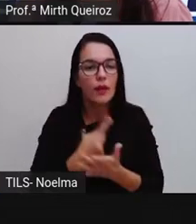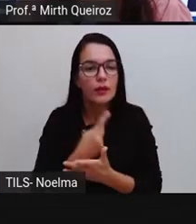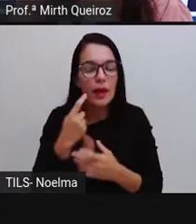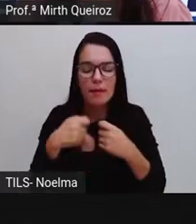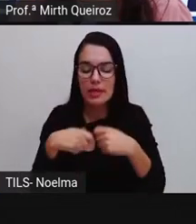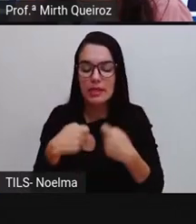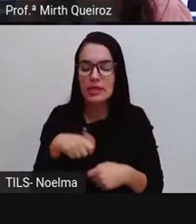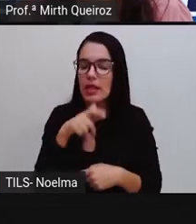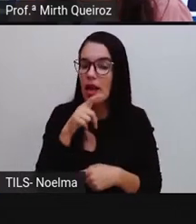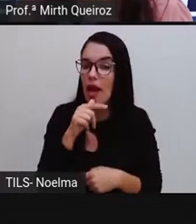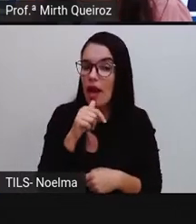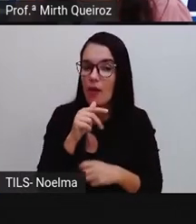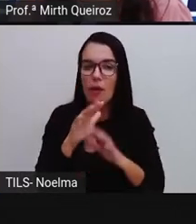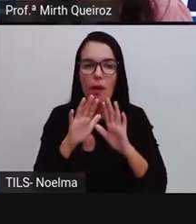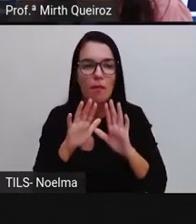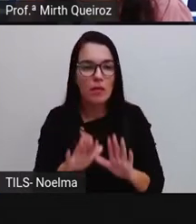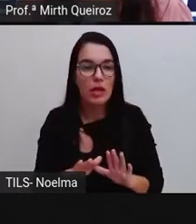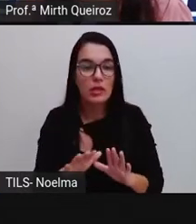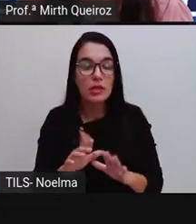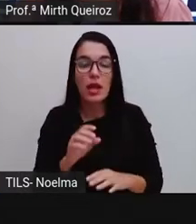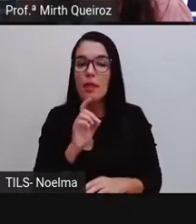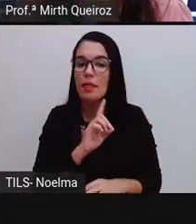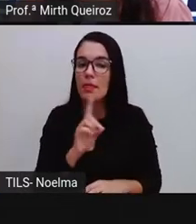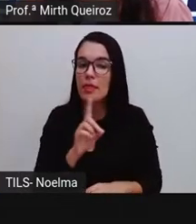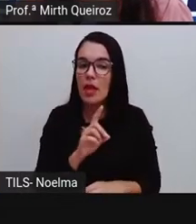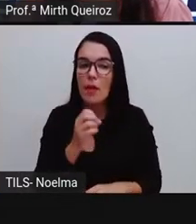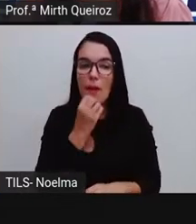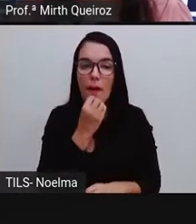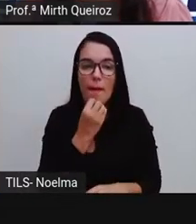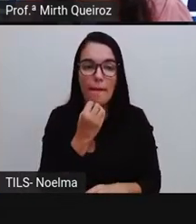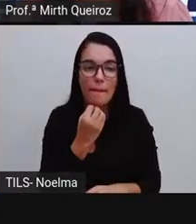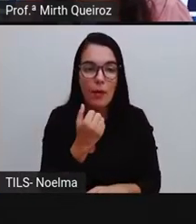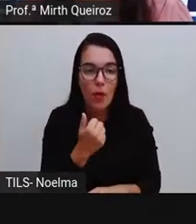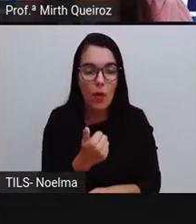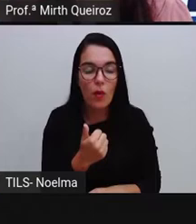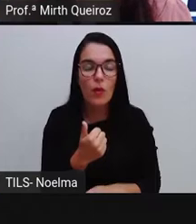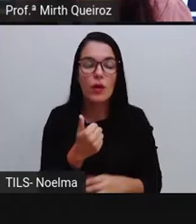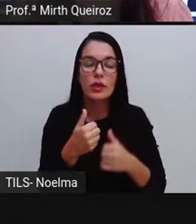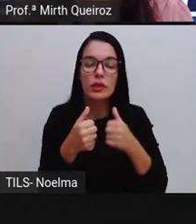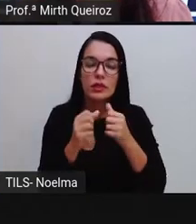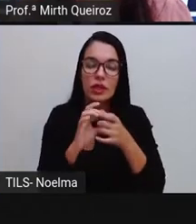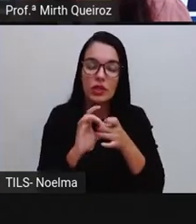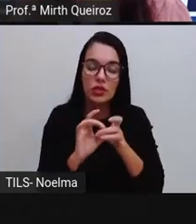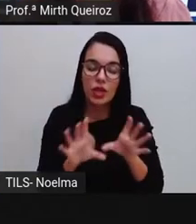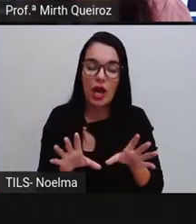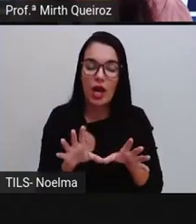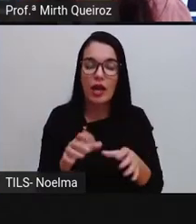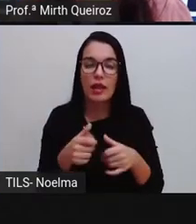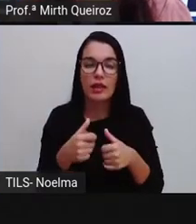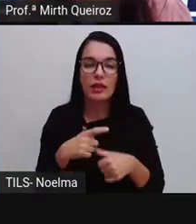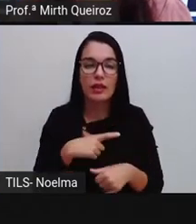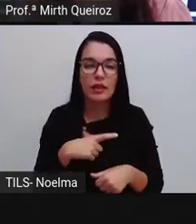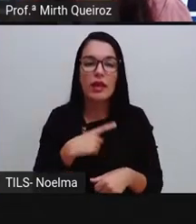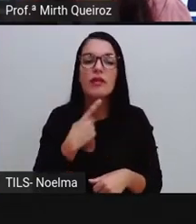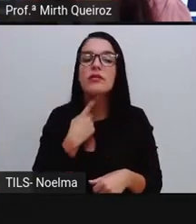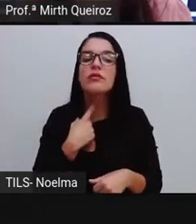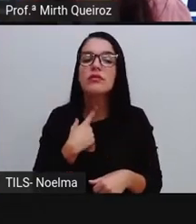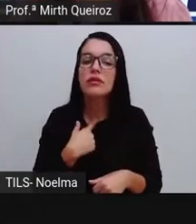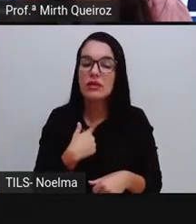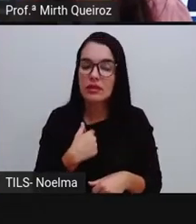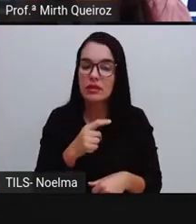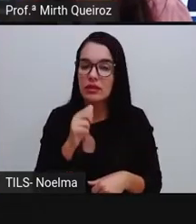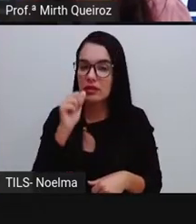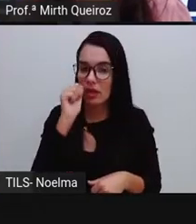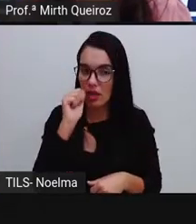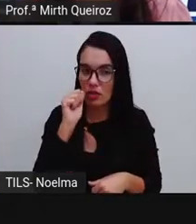gente relembrar, né, que a sede é o termômetro da água no nosso corpo. E quando a gente sente sede, significa